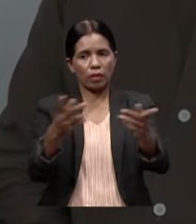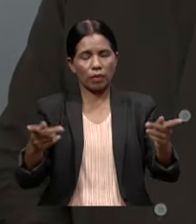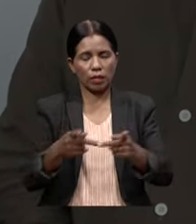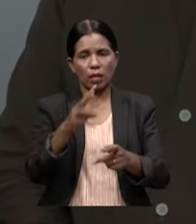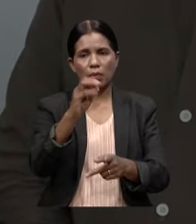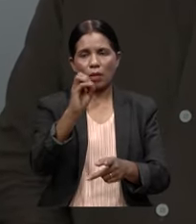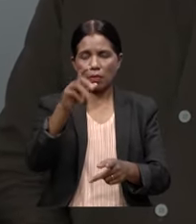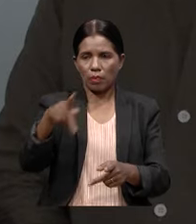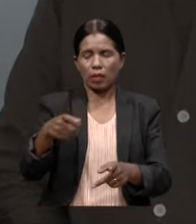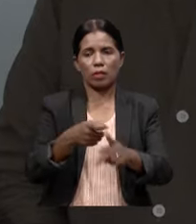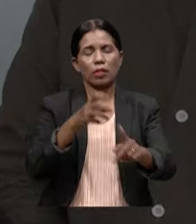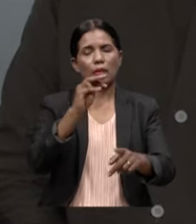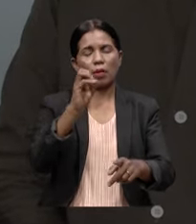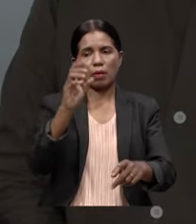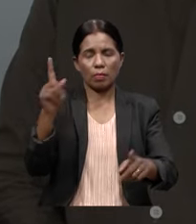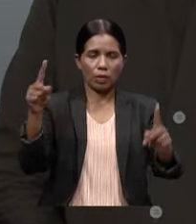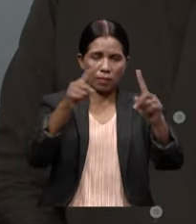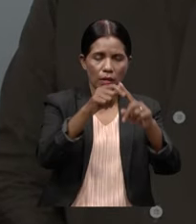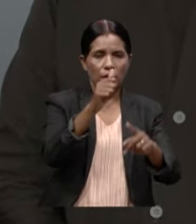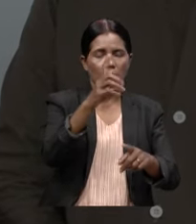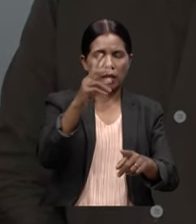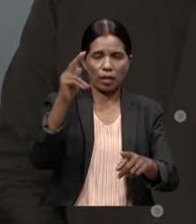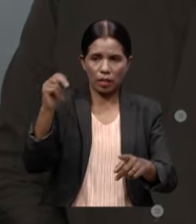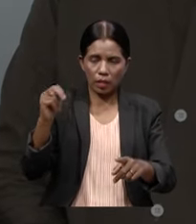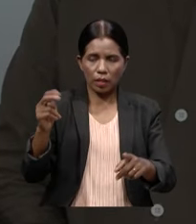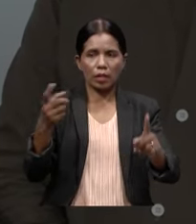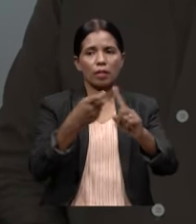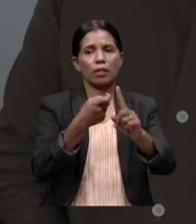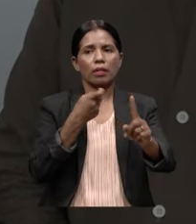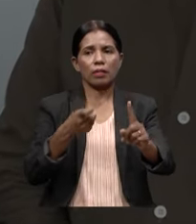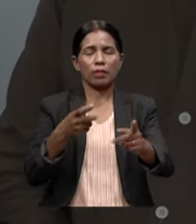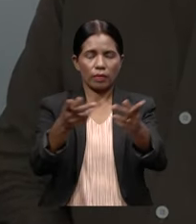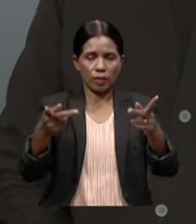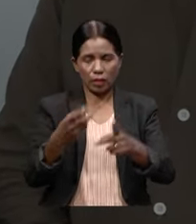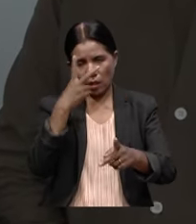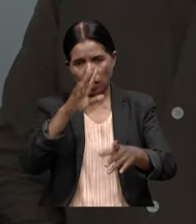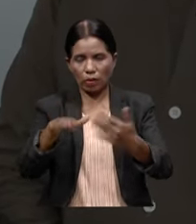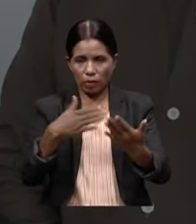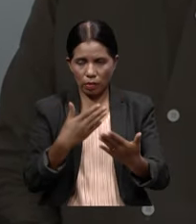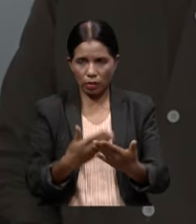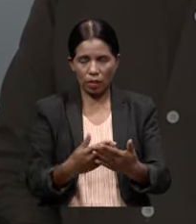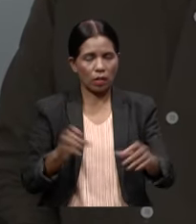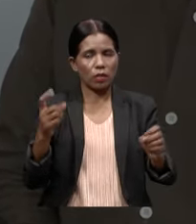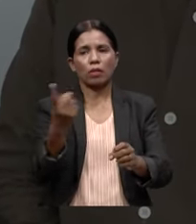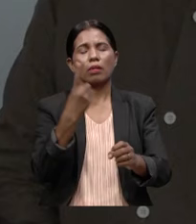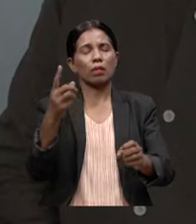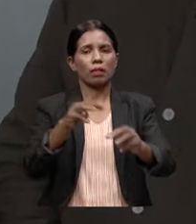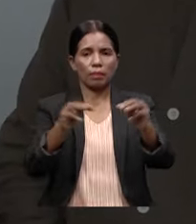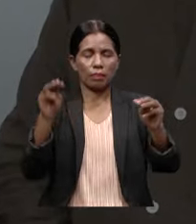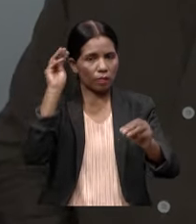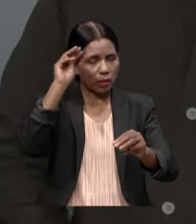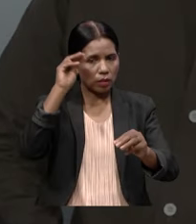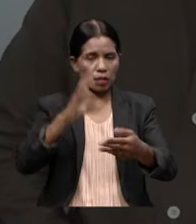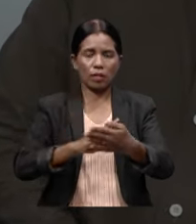públicas o si obras públicas ba fala ADN o CADN e depois para fazer terreno para fazer outro e lá hoje tem o Ministério do